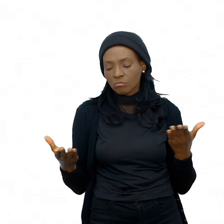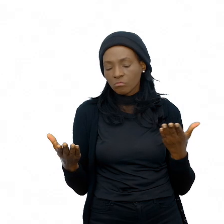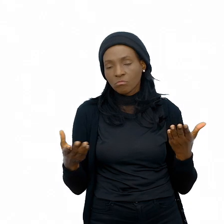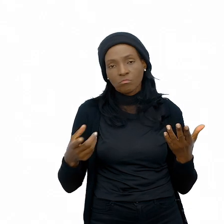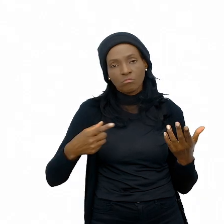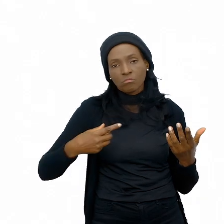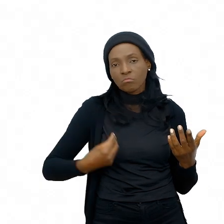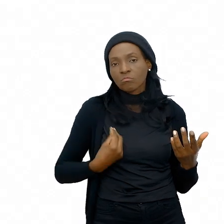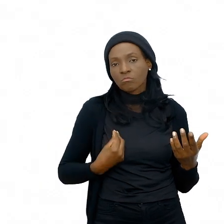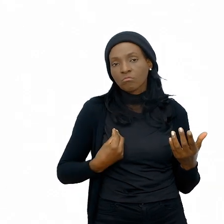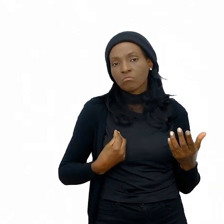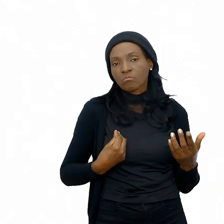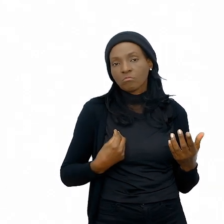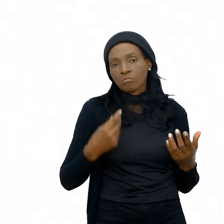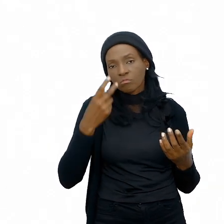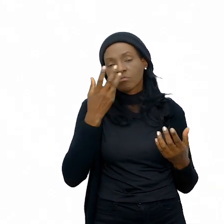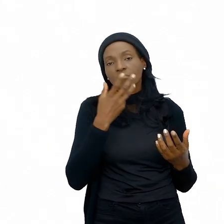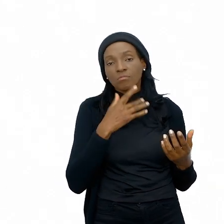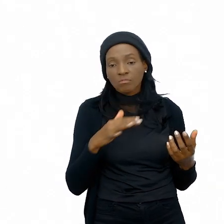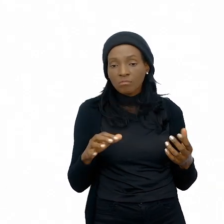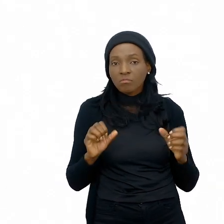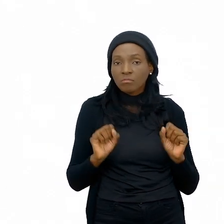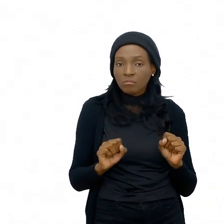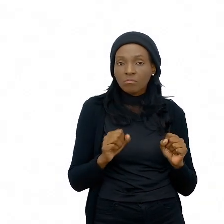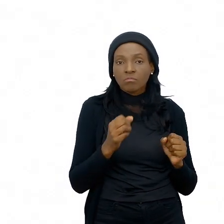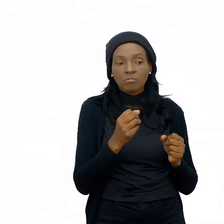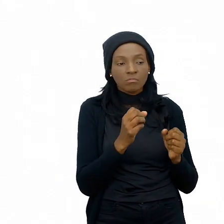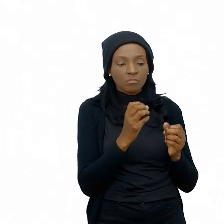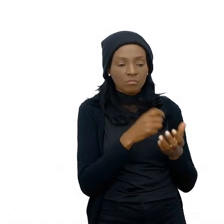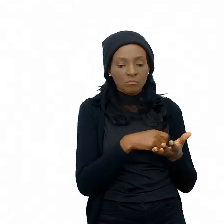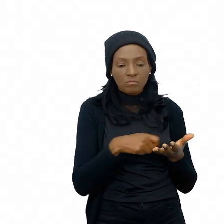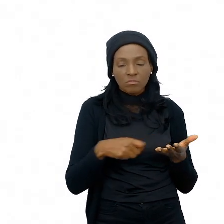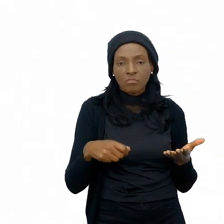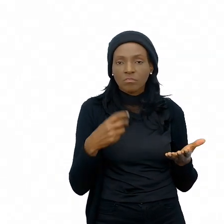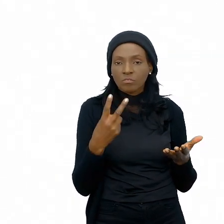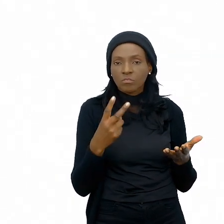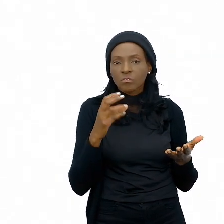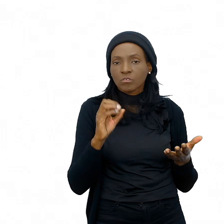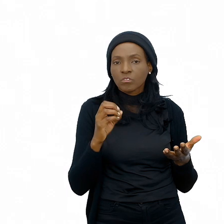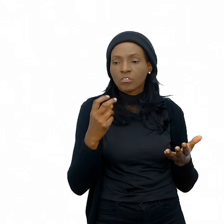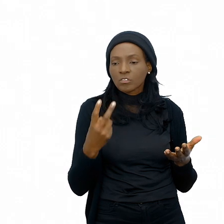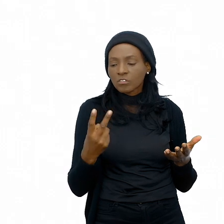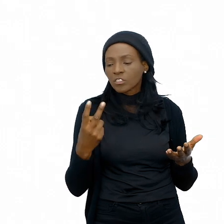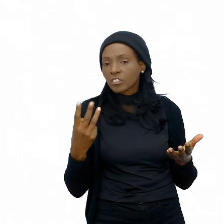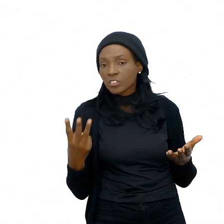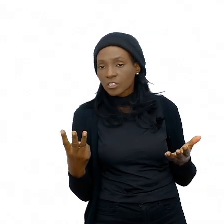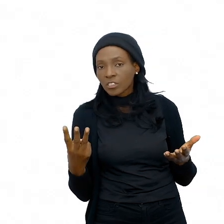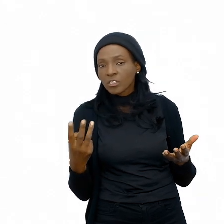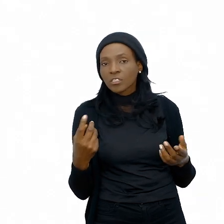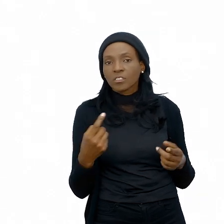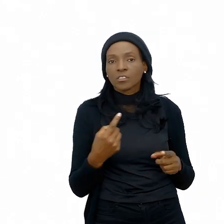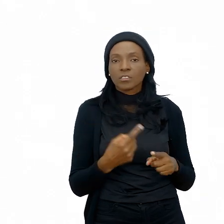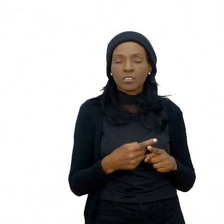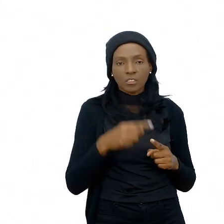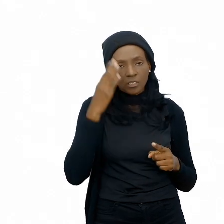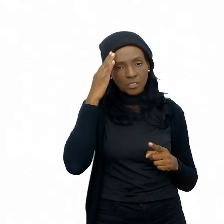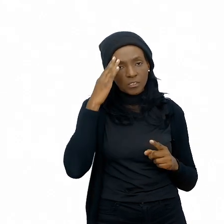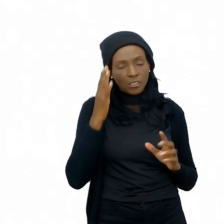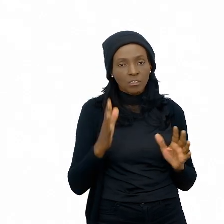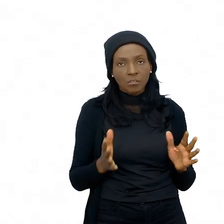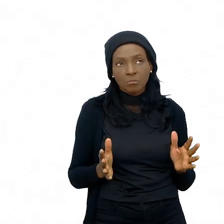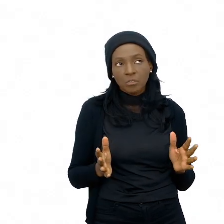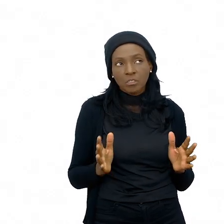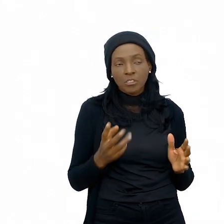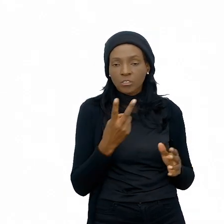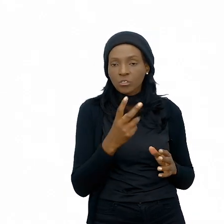às crianças escrever 2023, pois sabem como se escreve 2022. Mas também pode